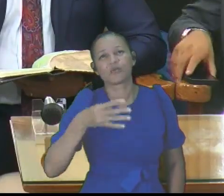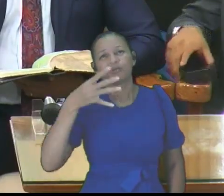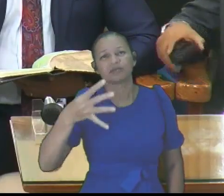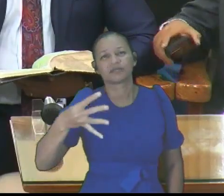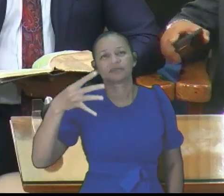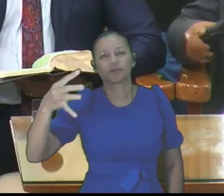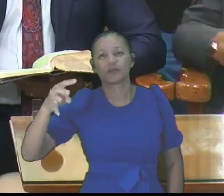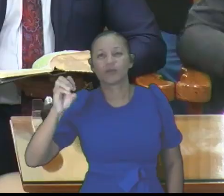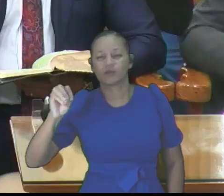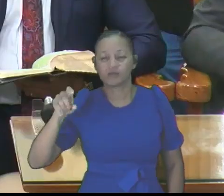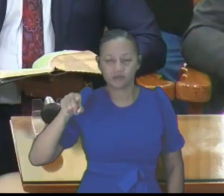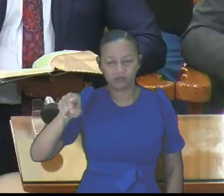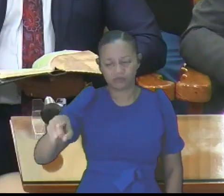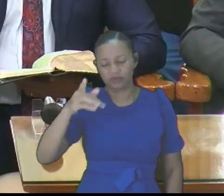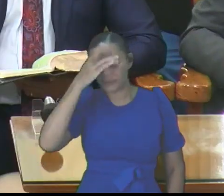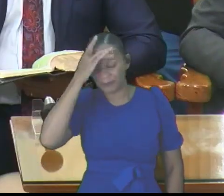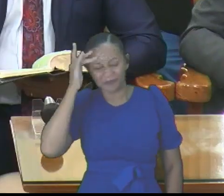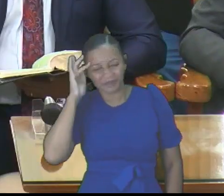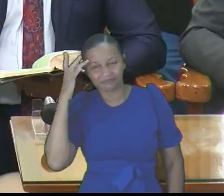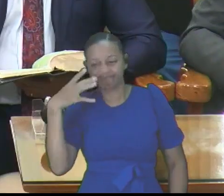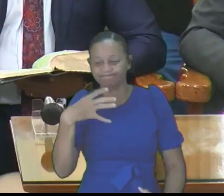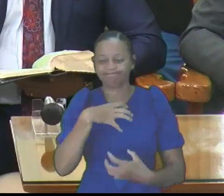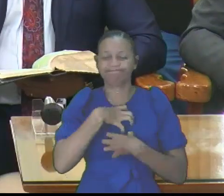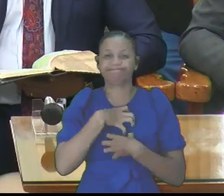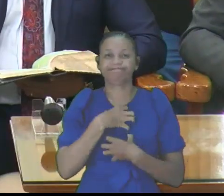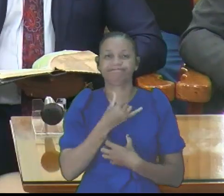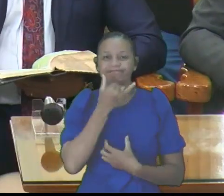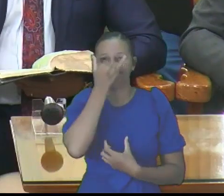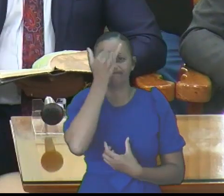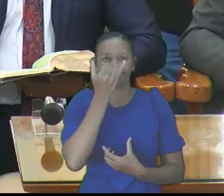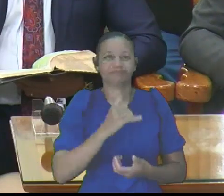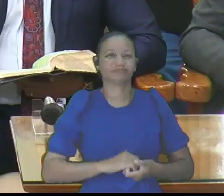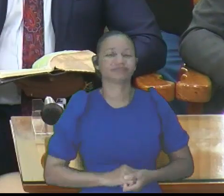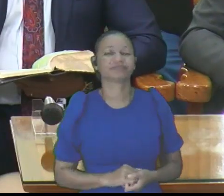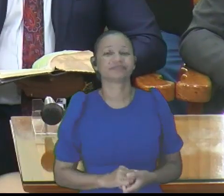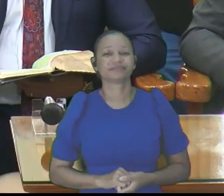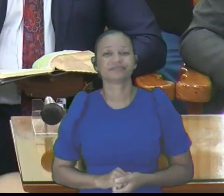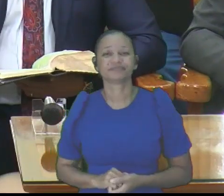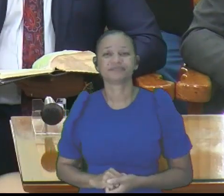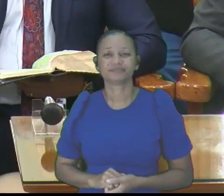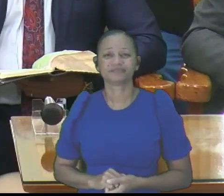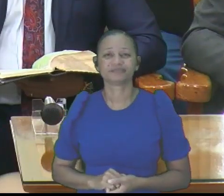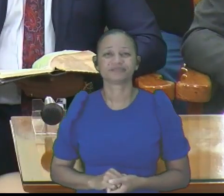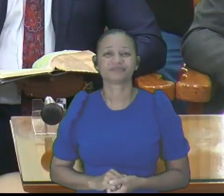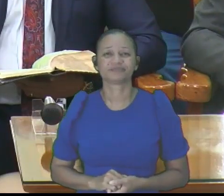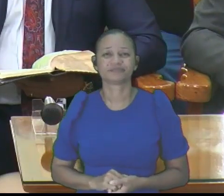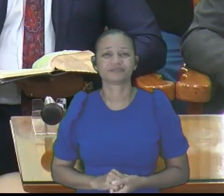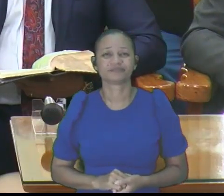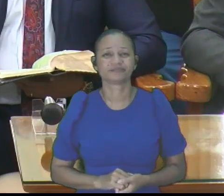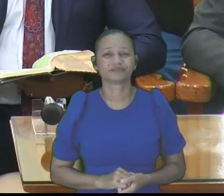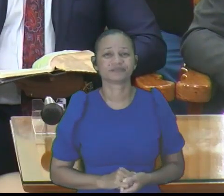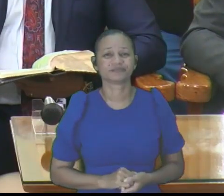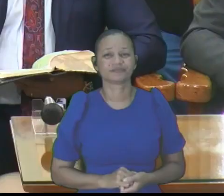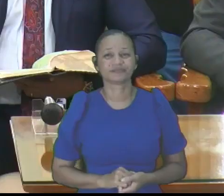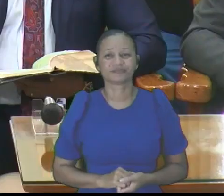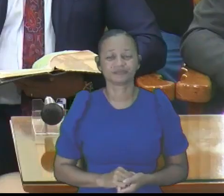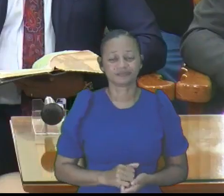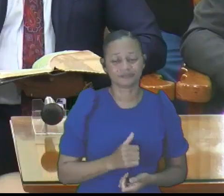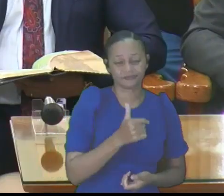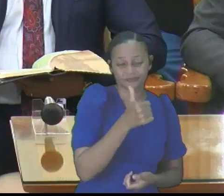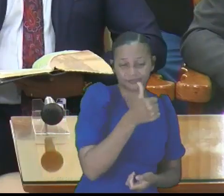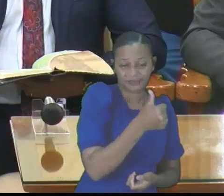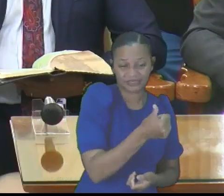17.440.000 pessoas decepcionadas com as igrejas. Chega em 25% entre 16 e 24 anos. Entre